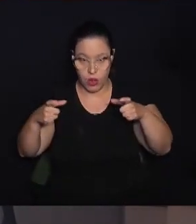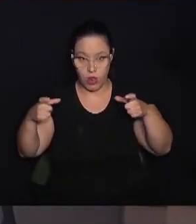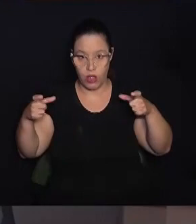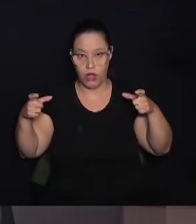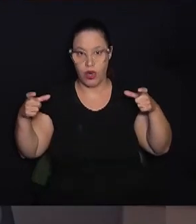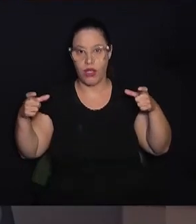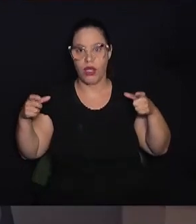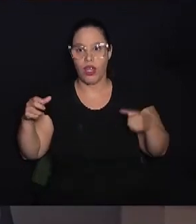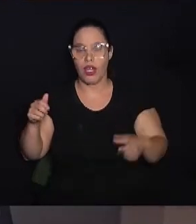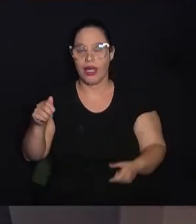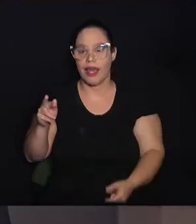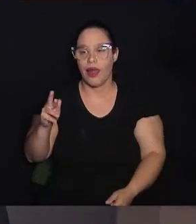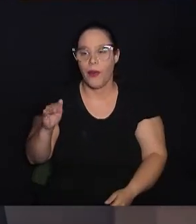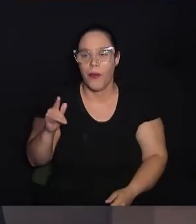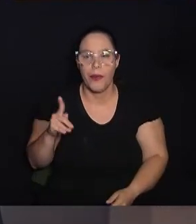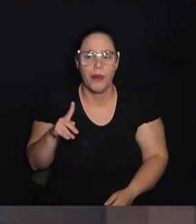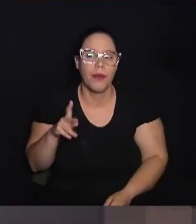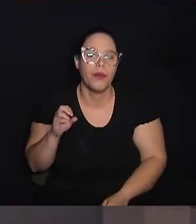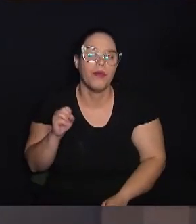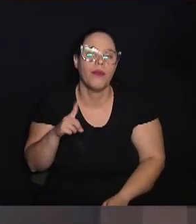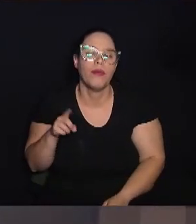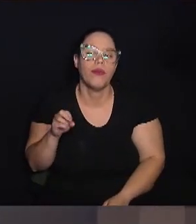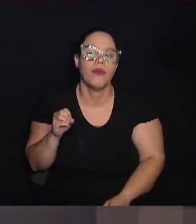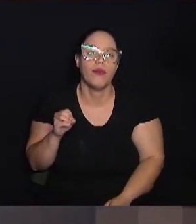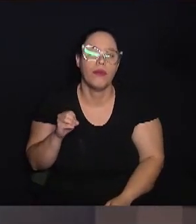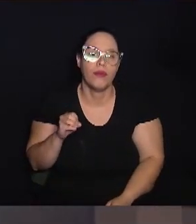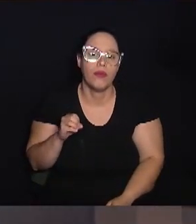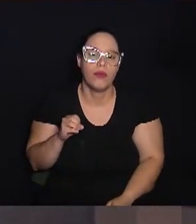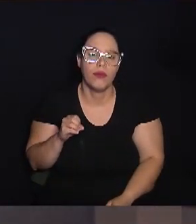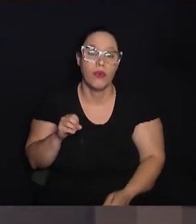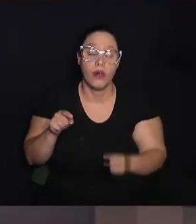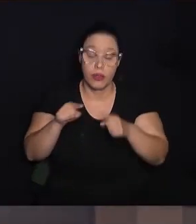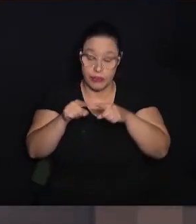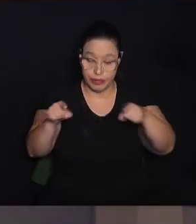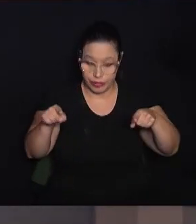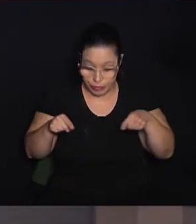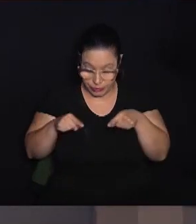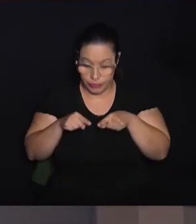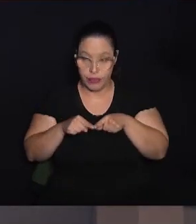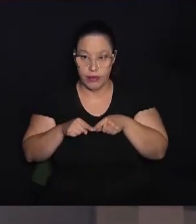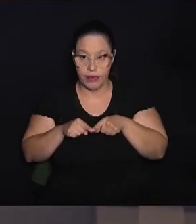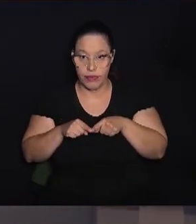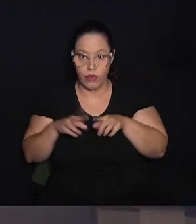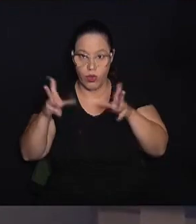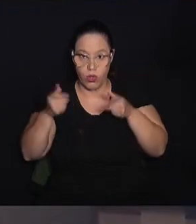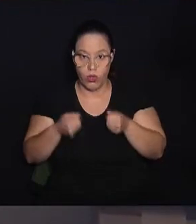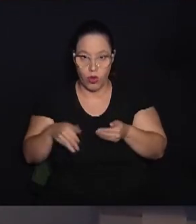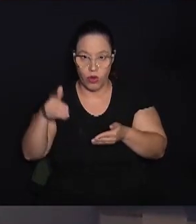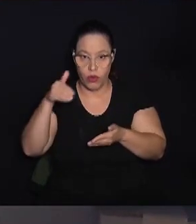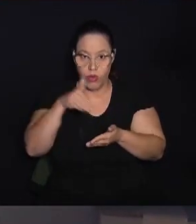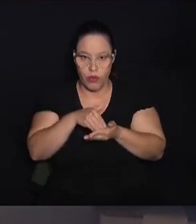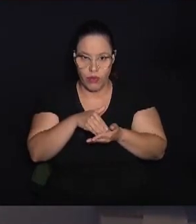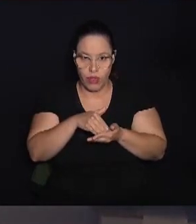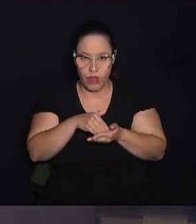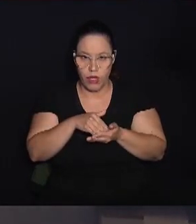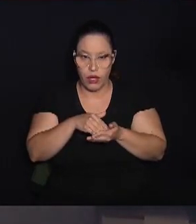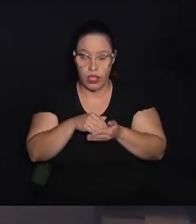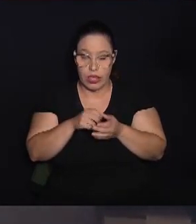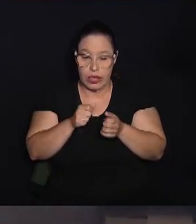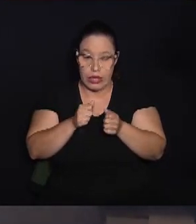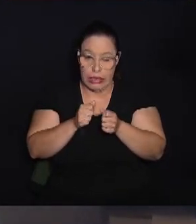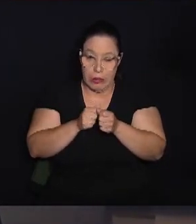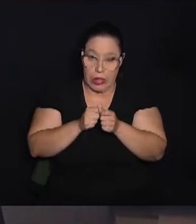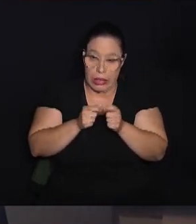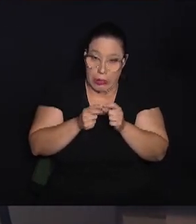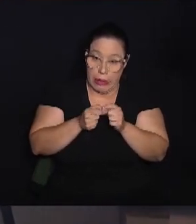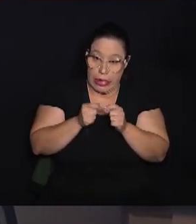editora brincadeira né quando independente a gente tem essa sala onde tudo fica meio apertado mas é isso aí o